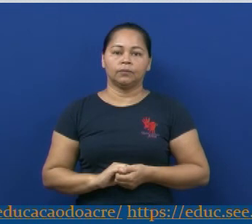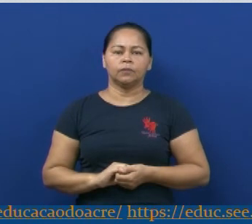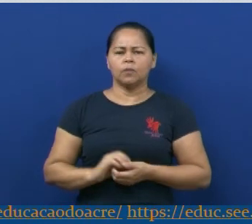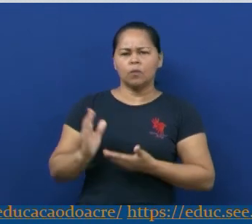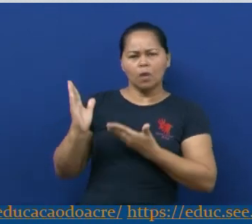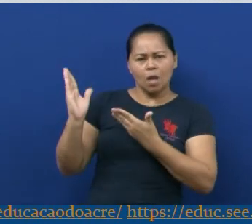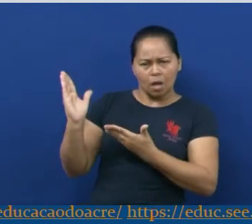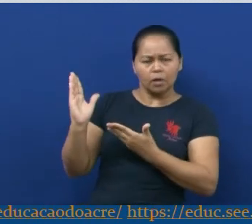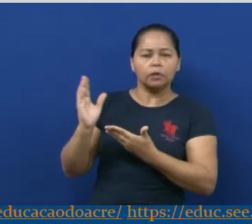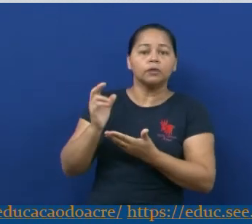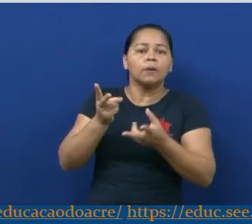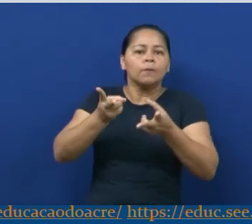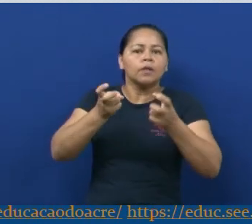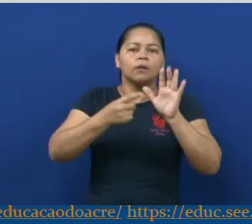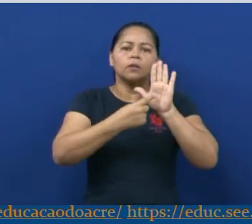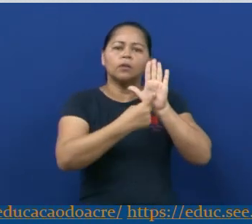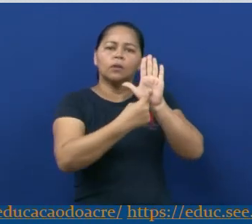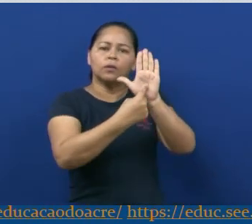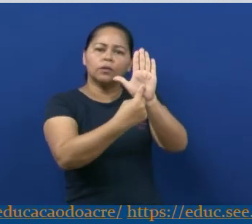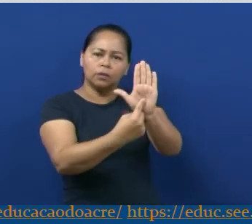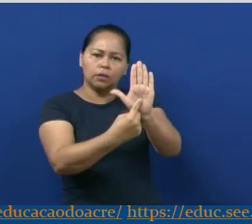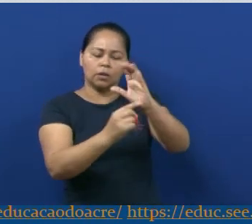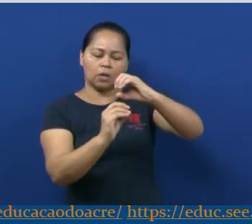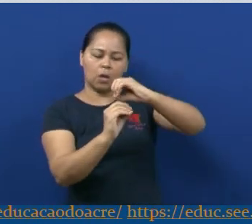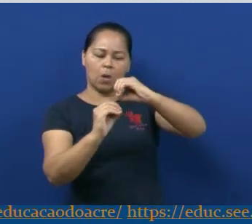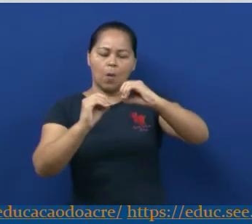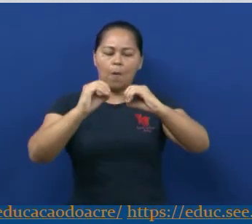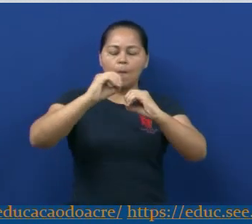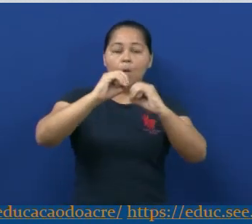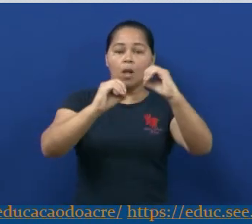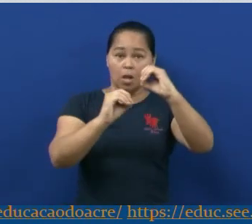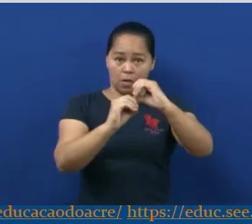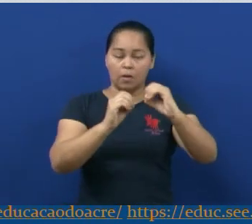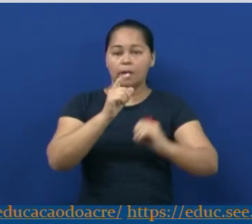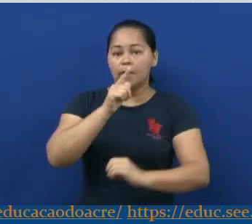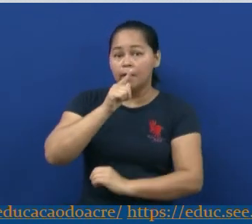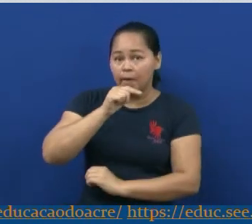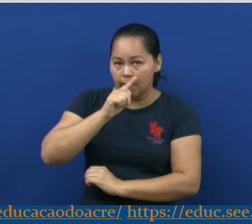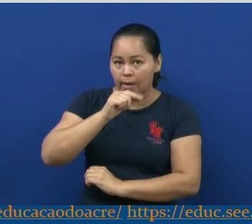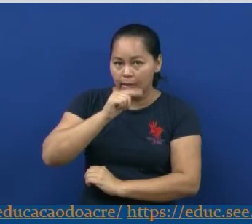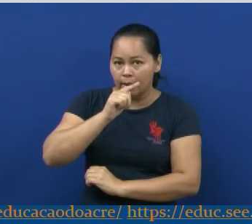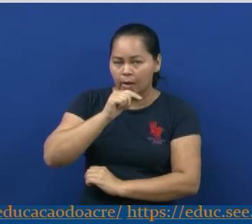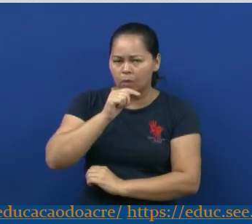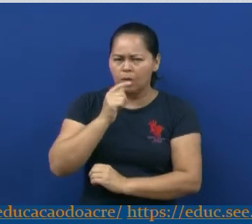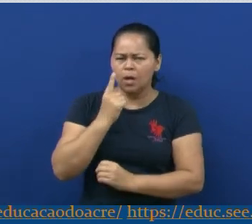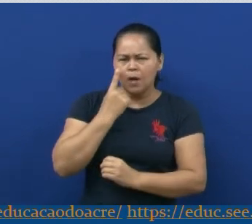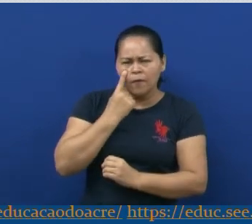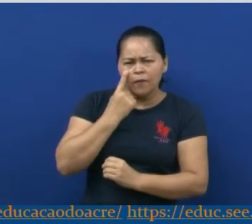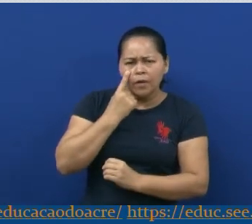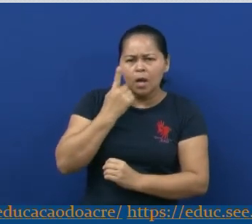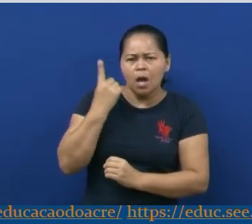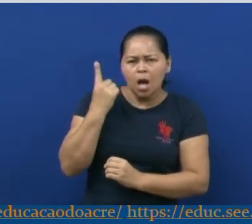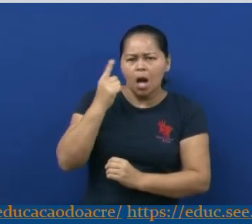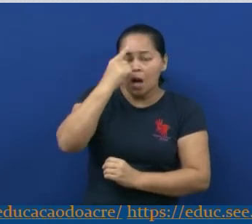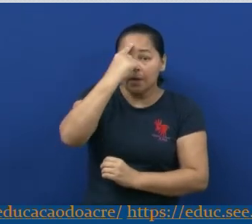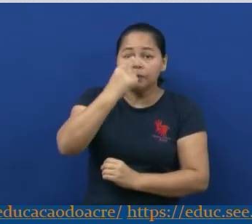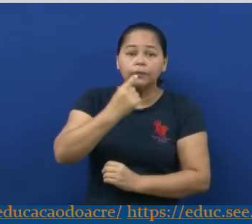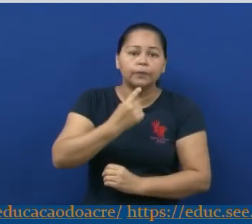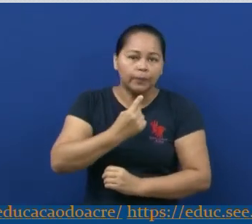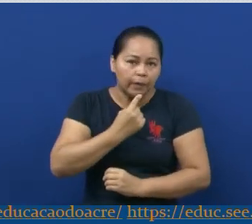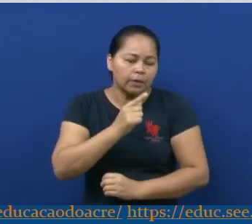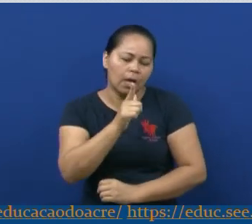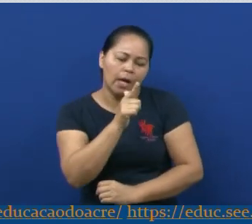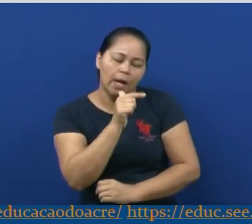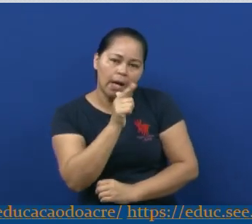Aqui nós temos uma representação de moléculas da água. Então, ao observarmos a imagem, a molécula